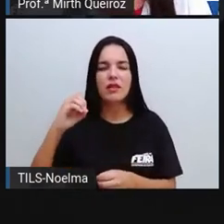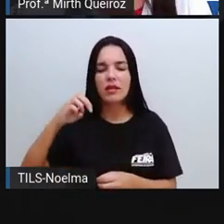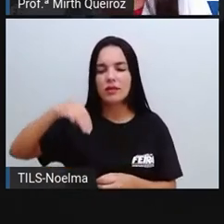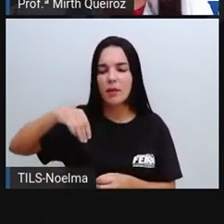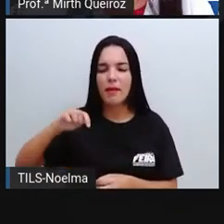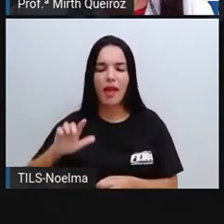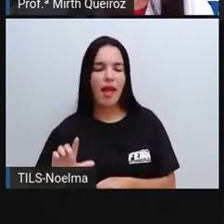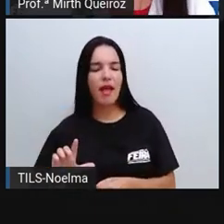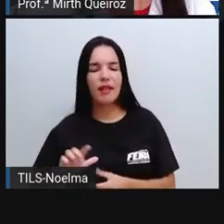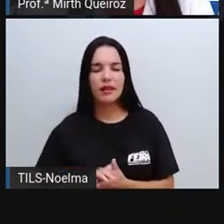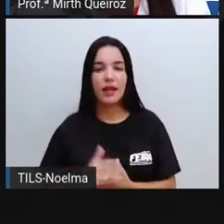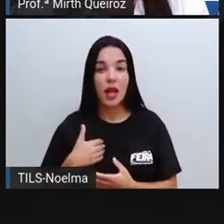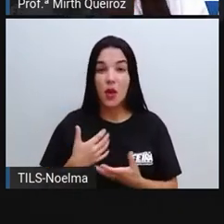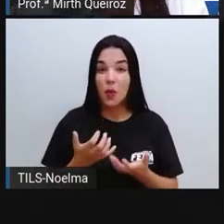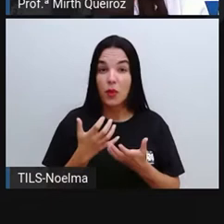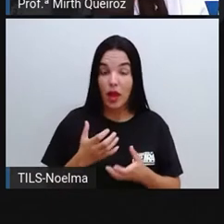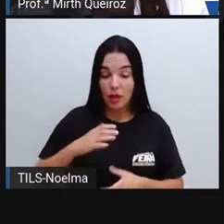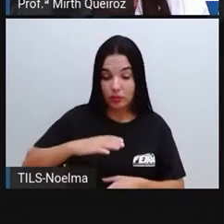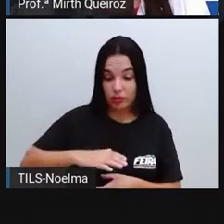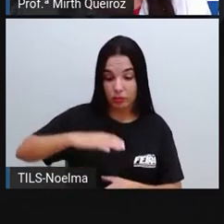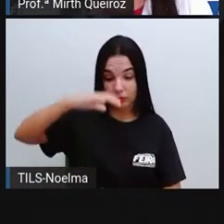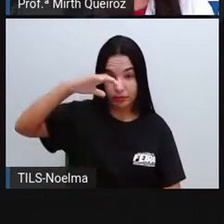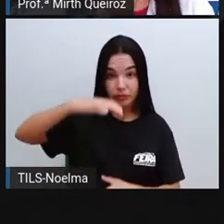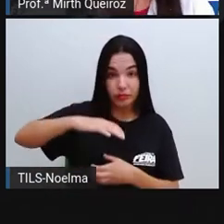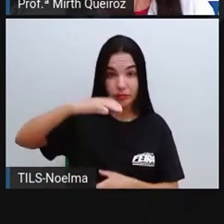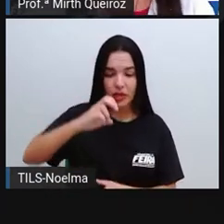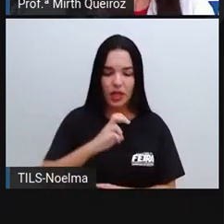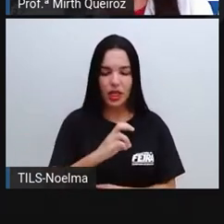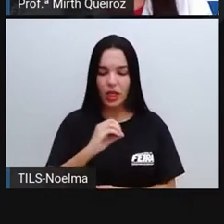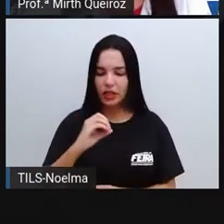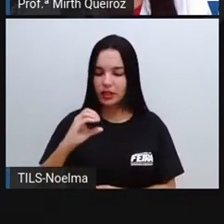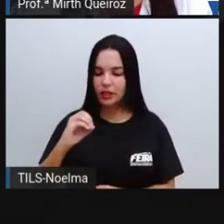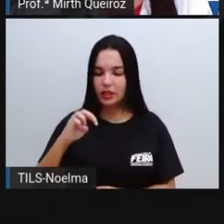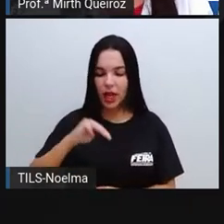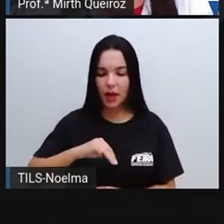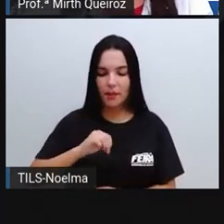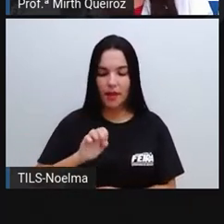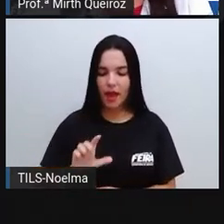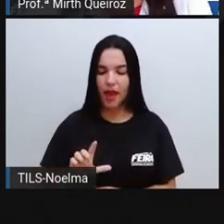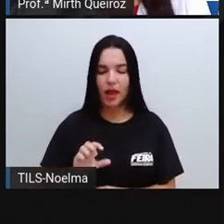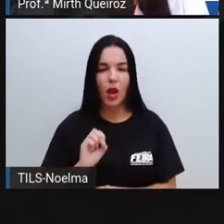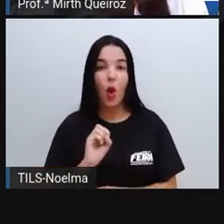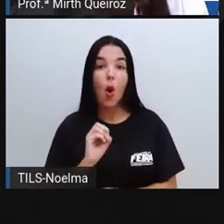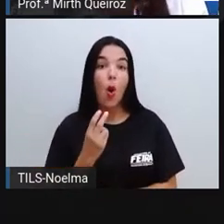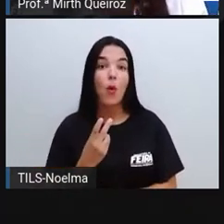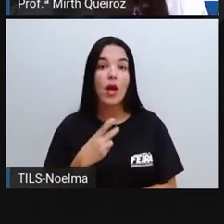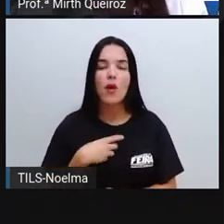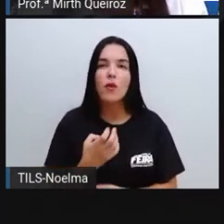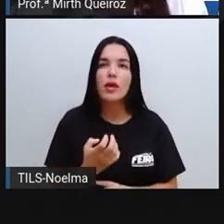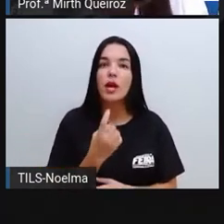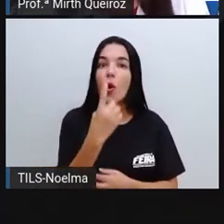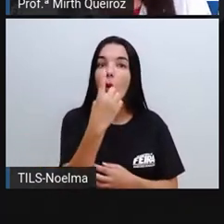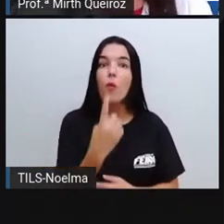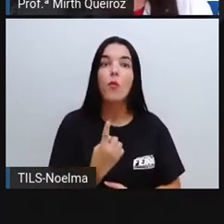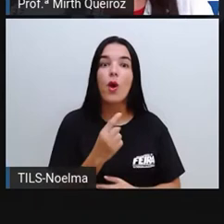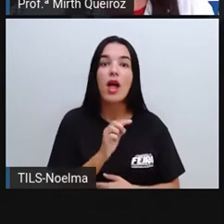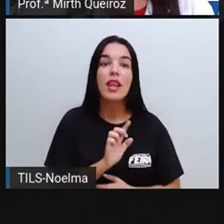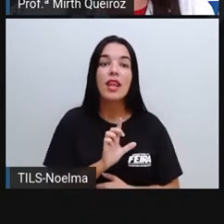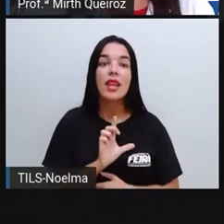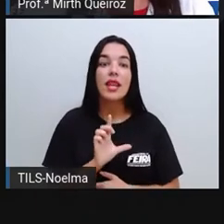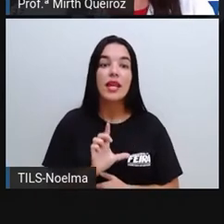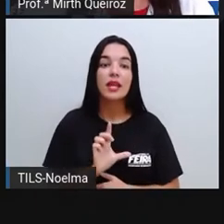eu quero uma jarra de 500 ml de suco de laranja, ou eu quero 1 litro